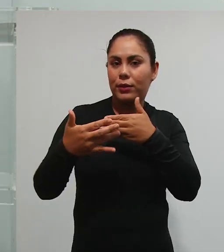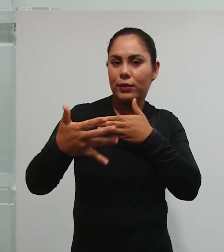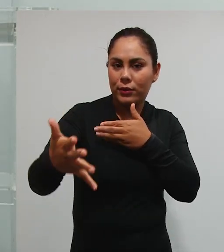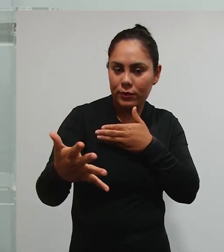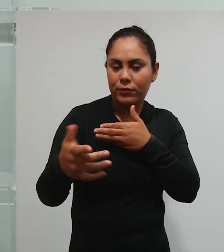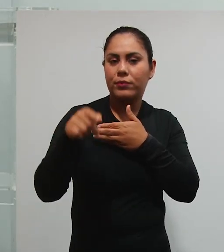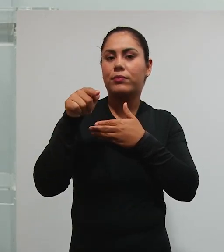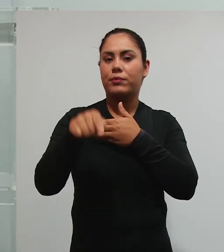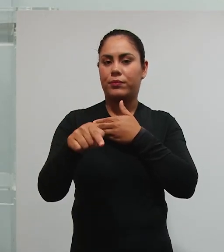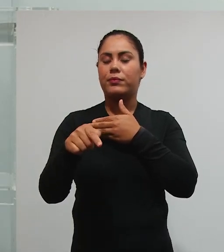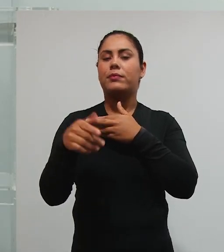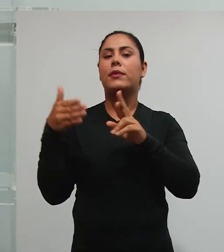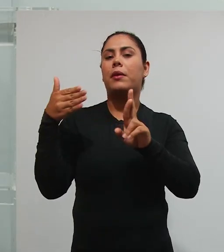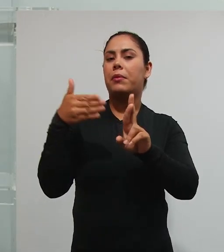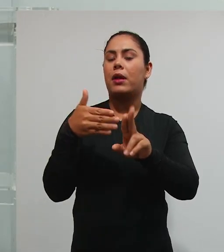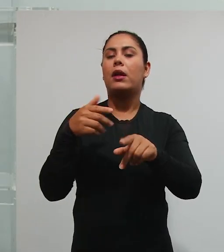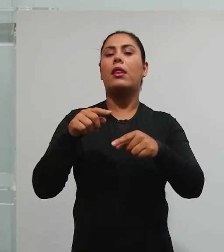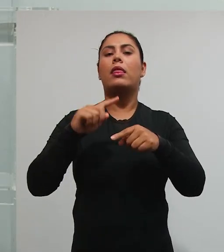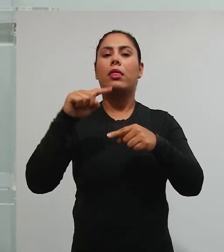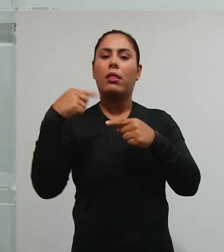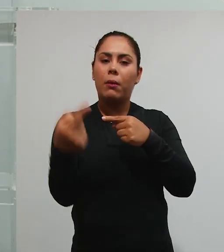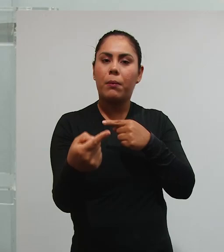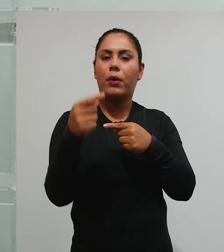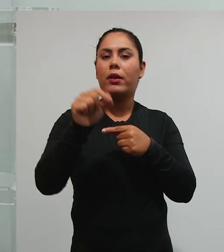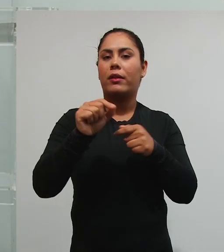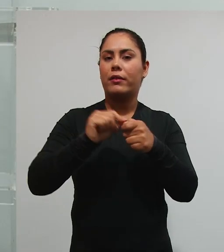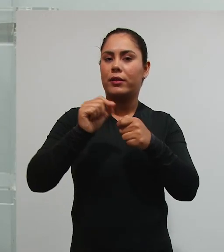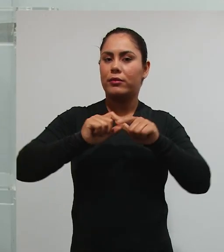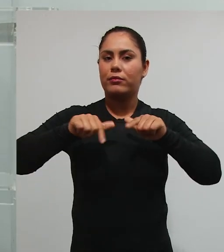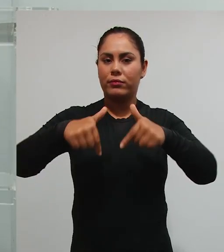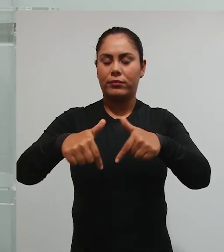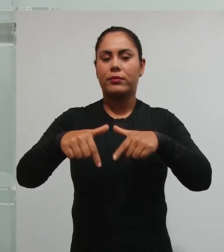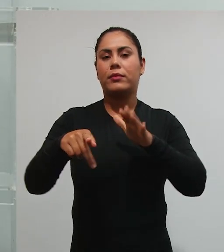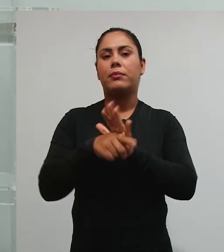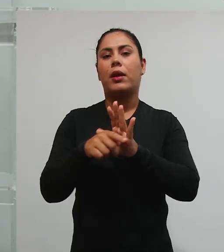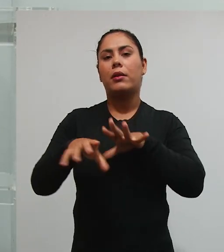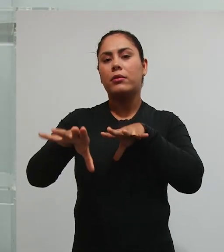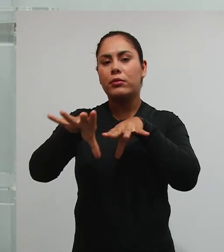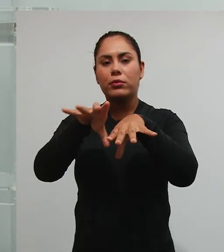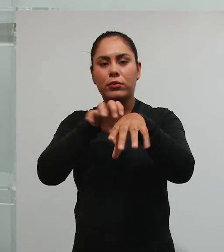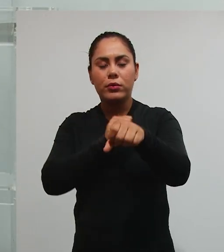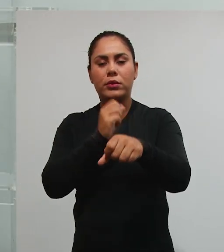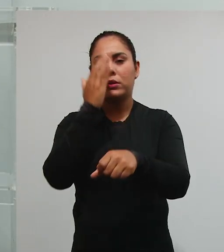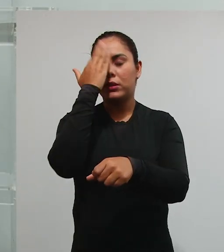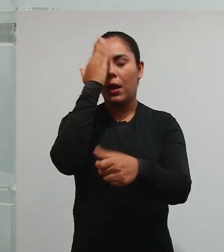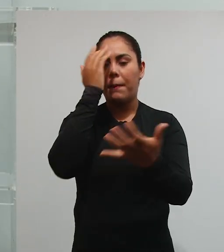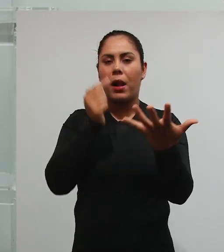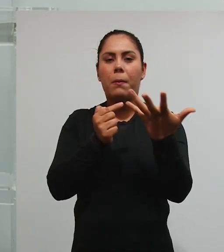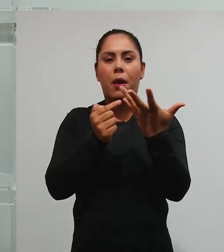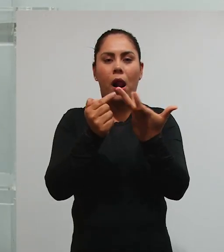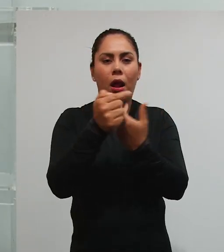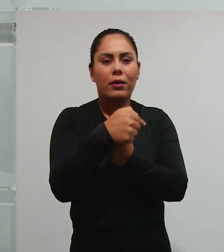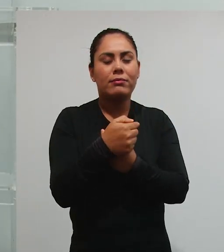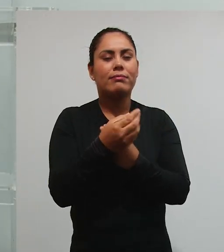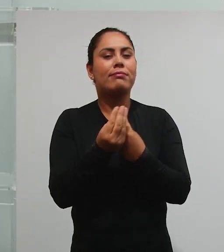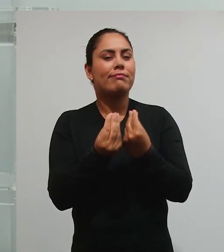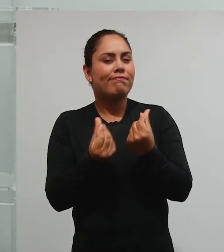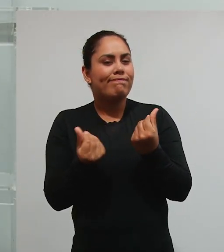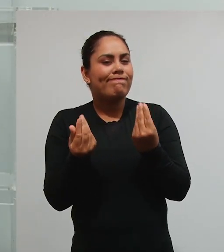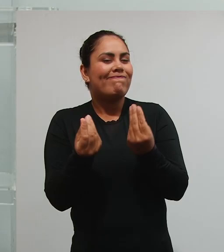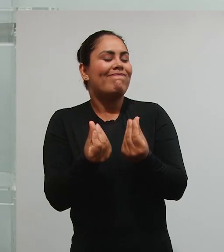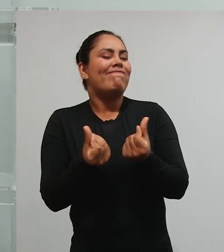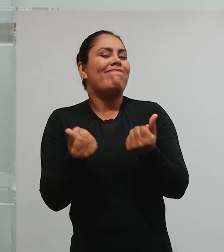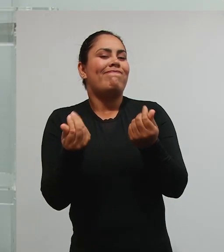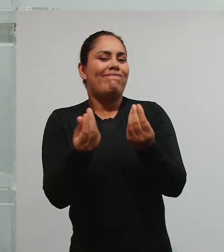da representação dessa instituição, é que será feita essa formação tratando desses temas sensíveis,